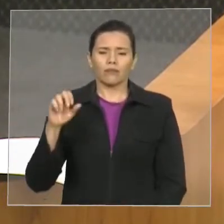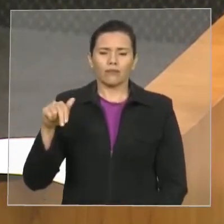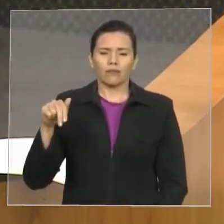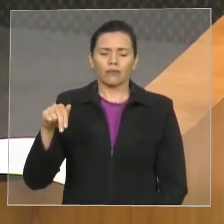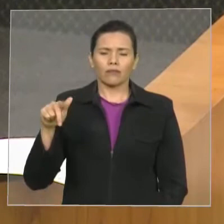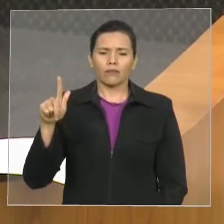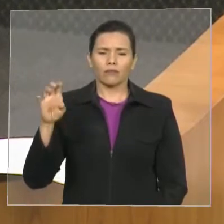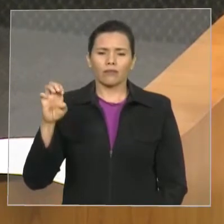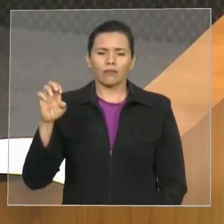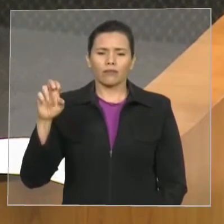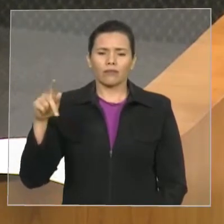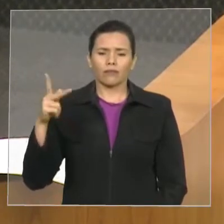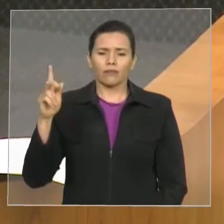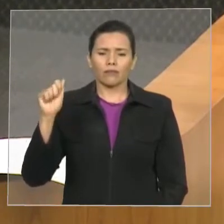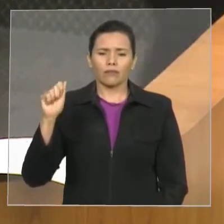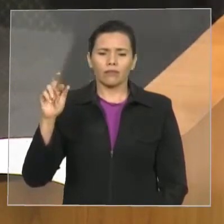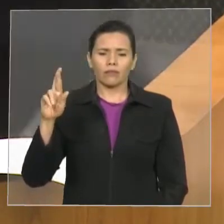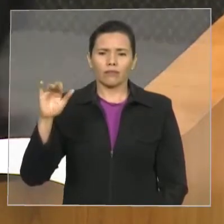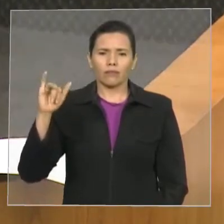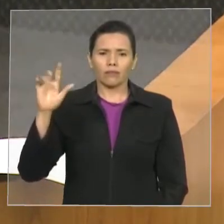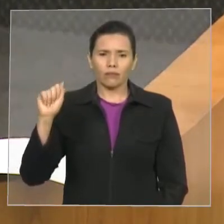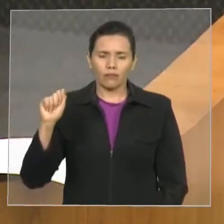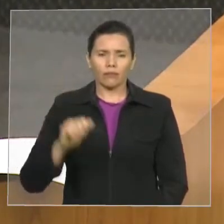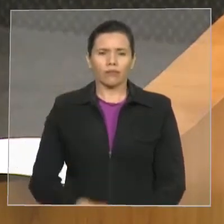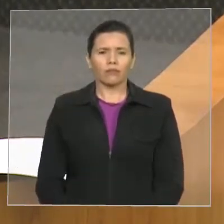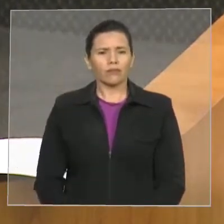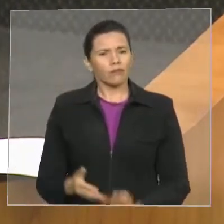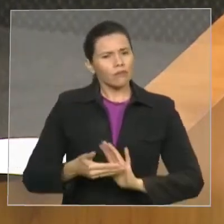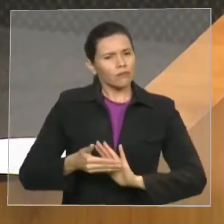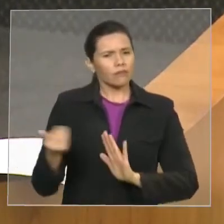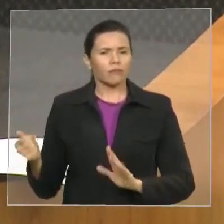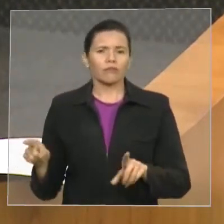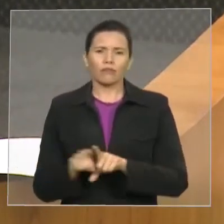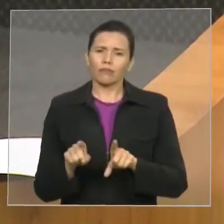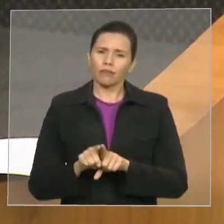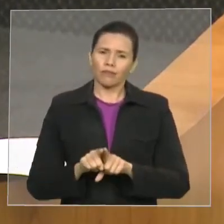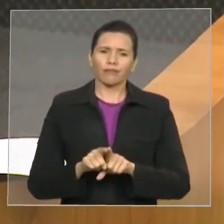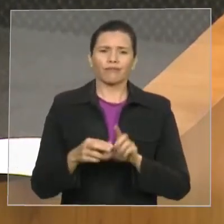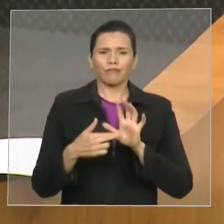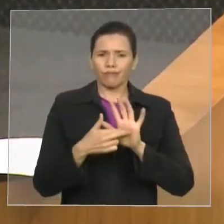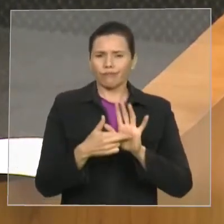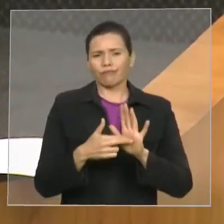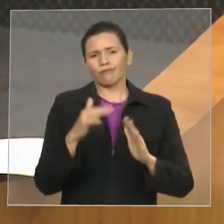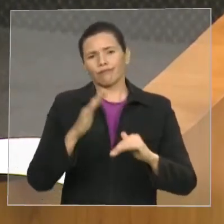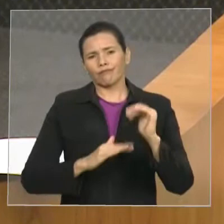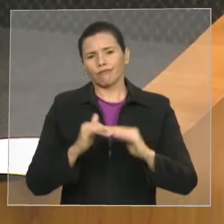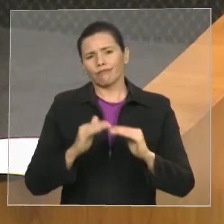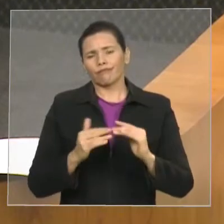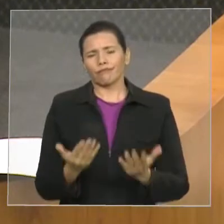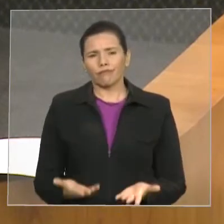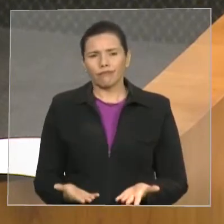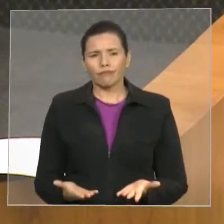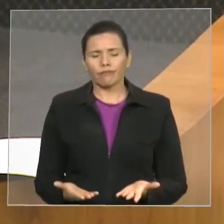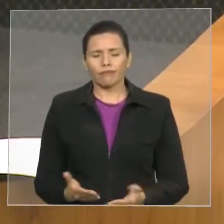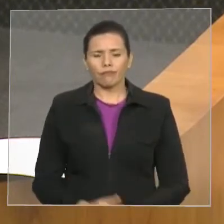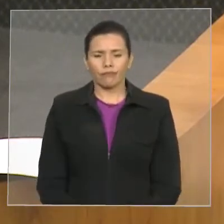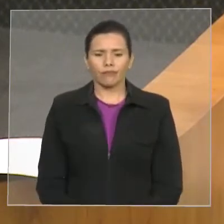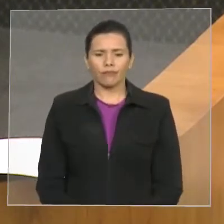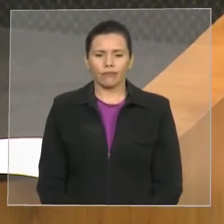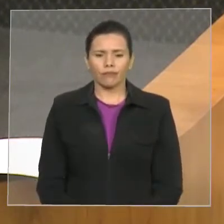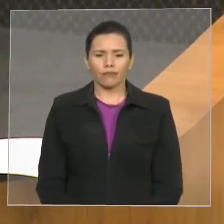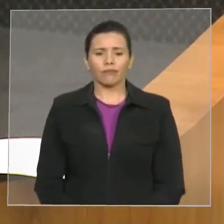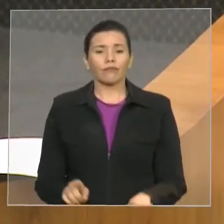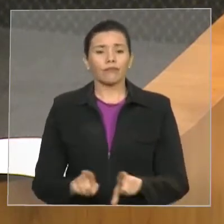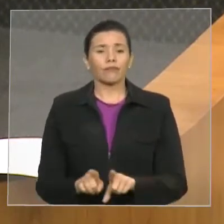dos recursos do Fundo Estadual de Habitação. Mas a maldade não parou por aí. E a medida provisória retirou também